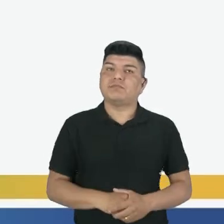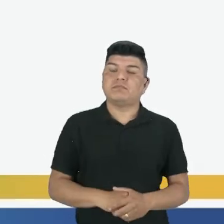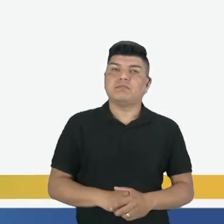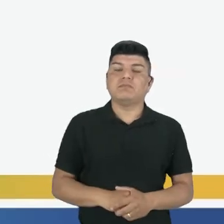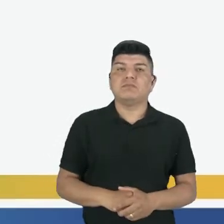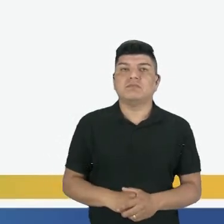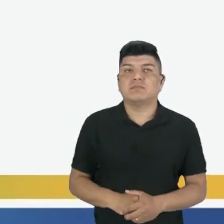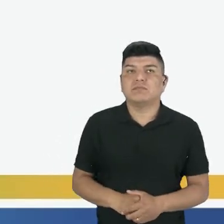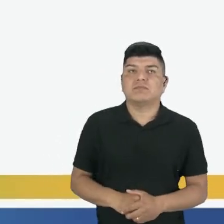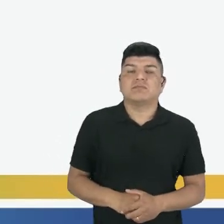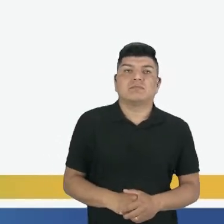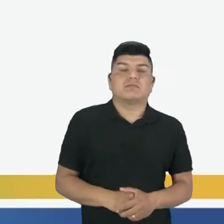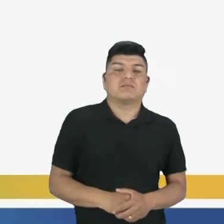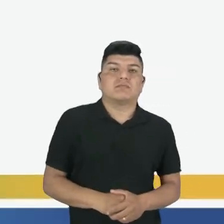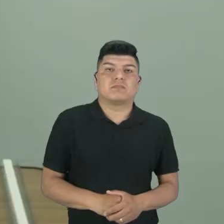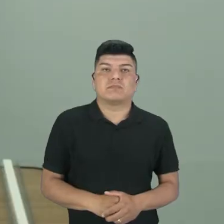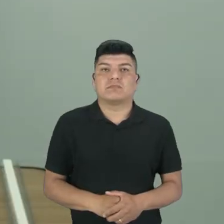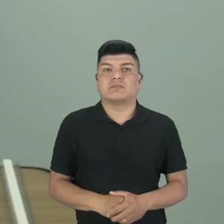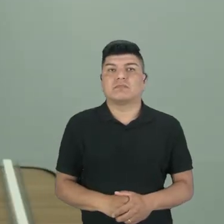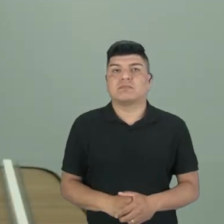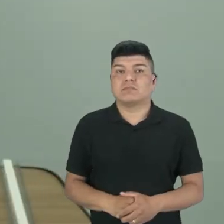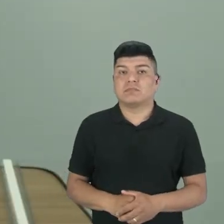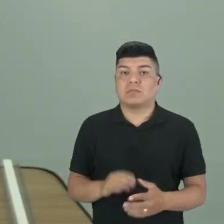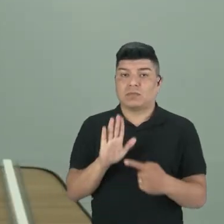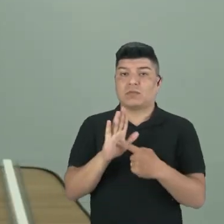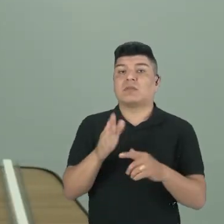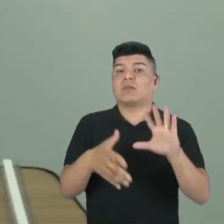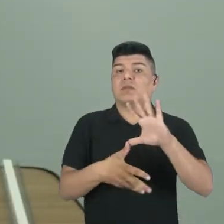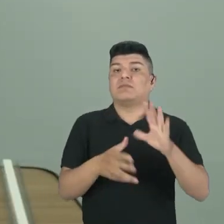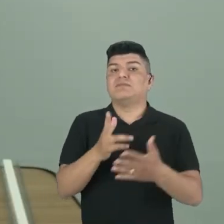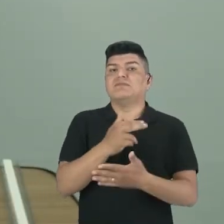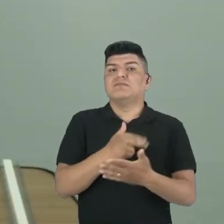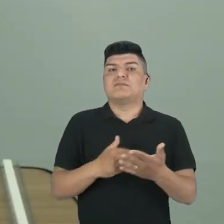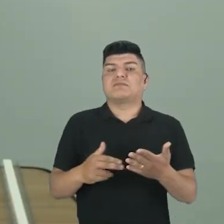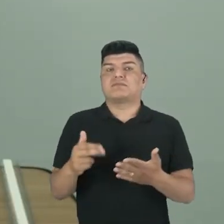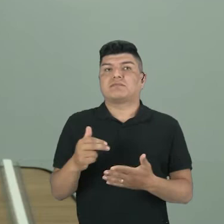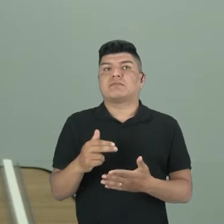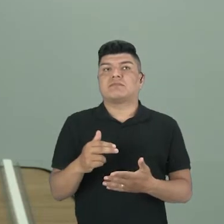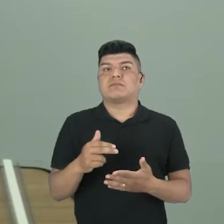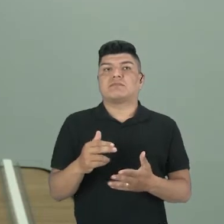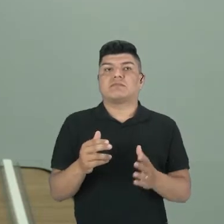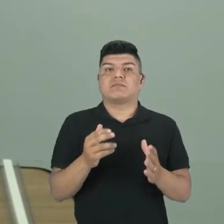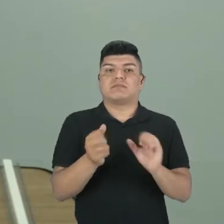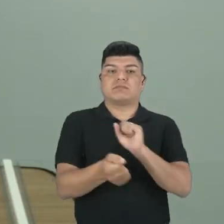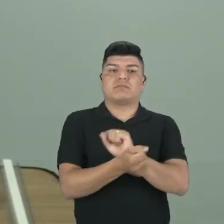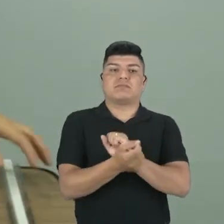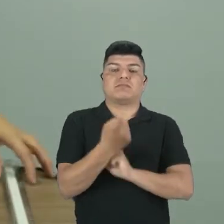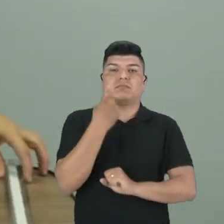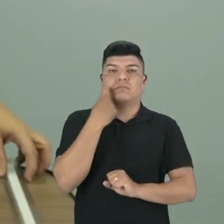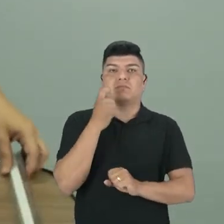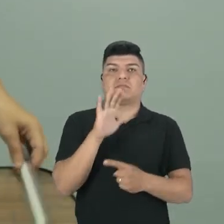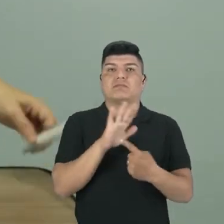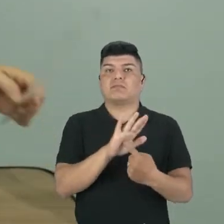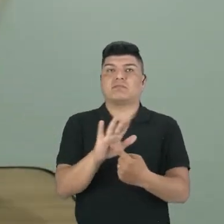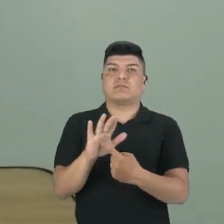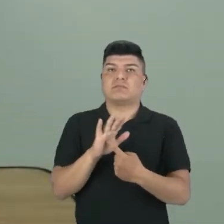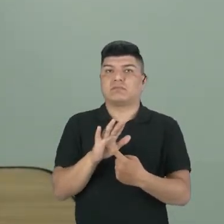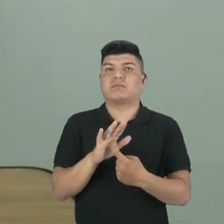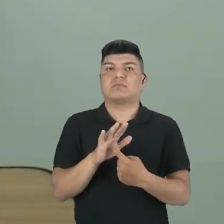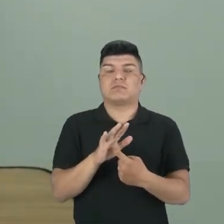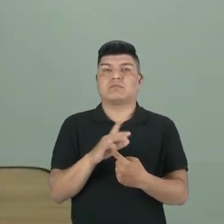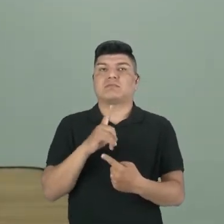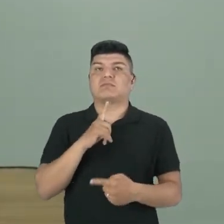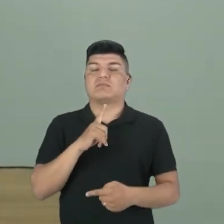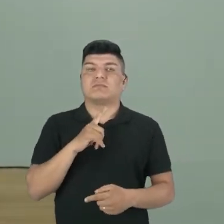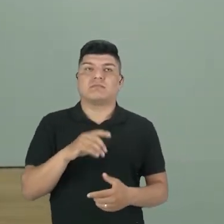bom? Então, a gente analisou esse mapa falando sobre essas regiões quilombolas, a gente vai ver outros aqui comigo nesse mapa que nós temos aqui,